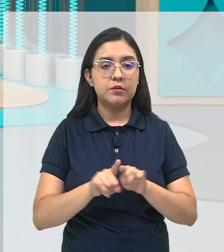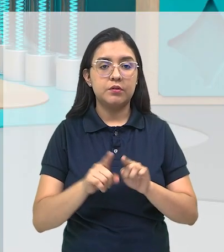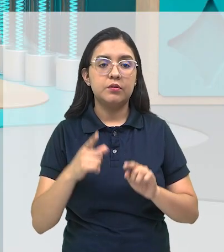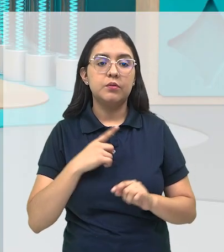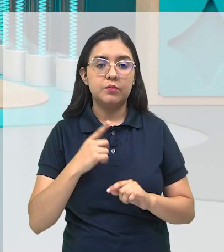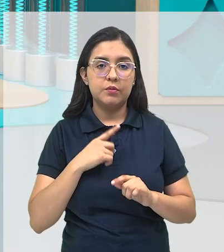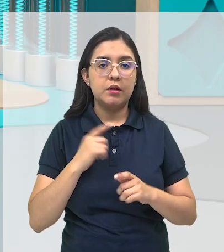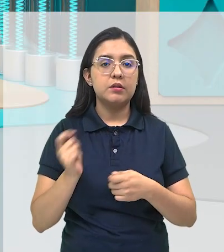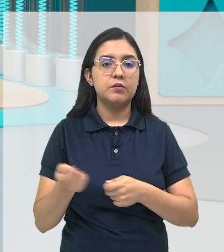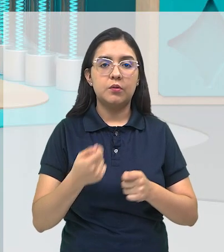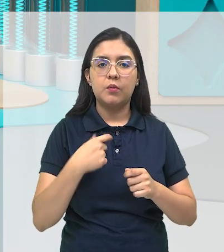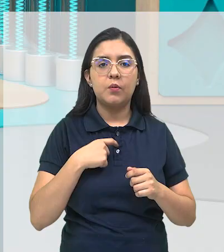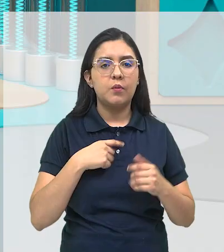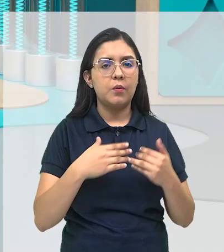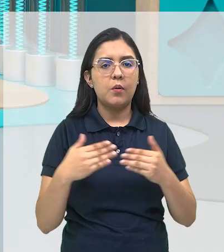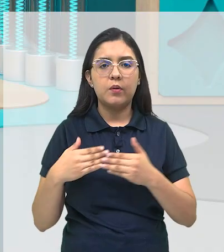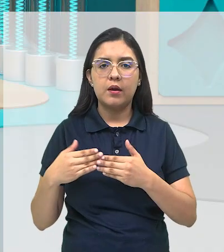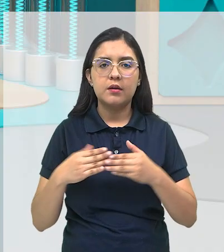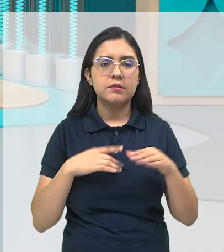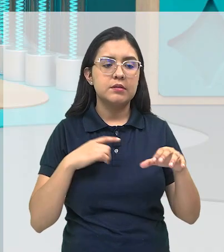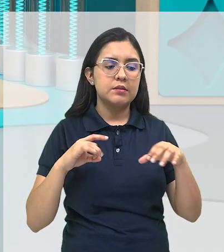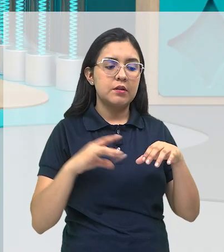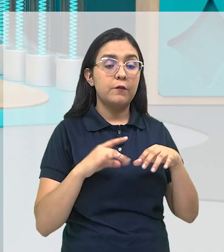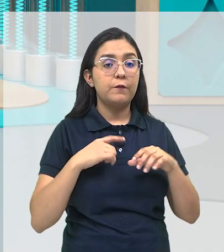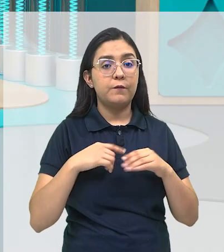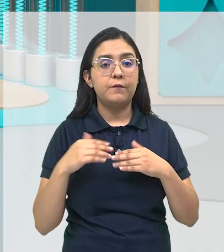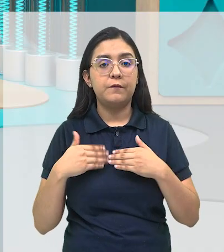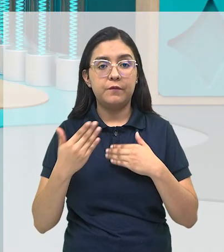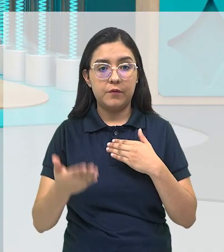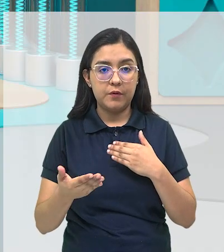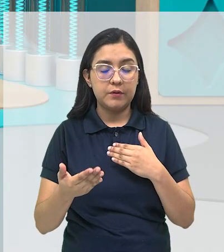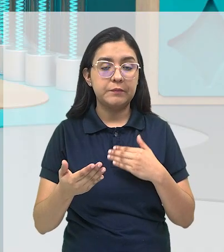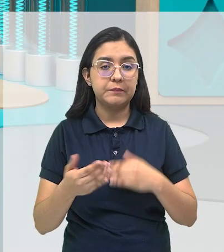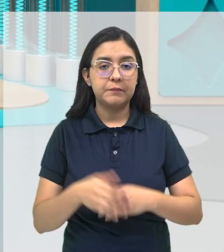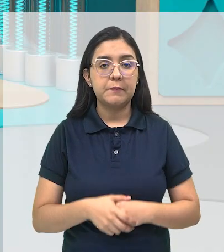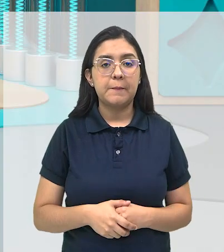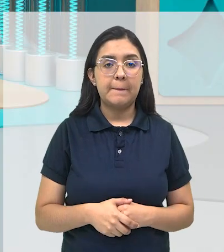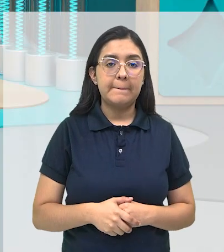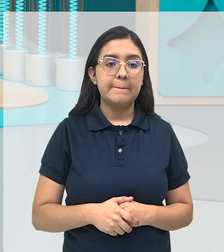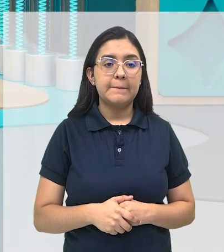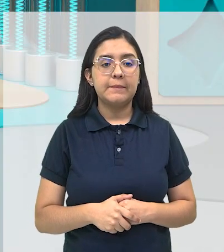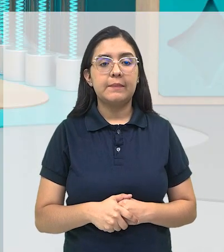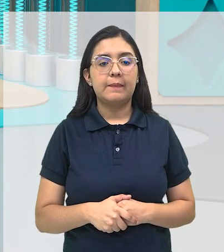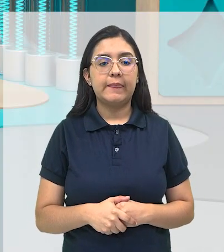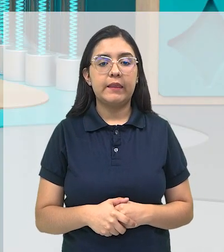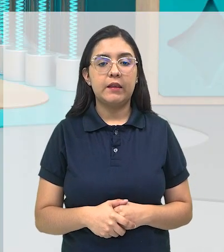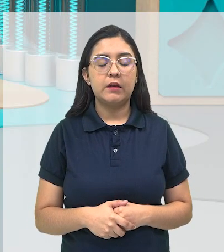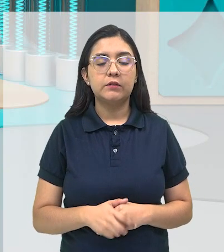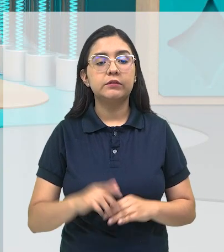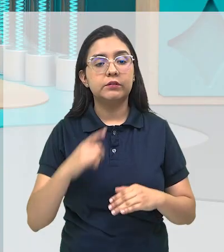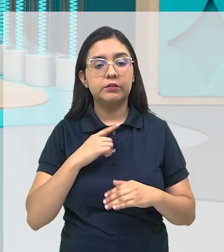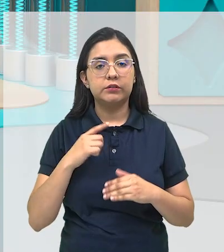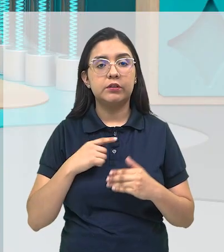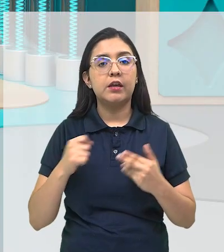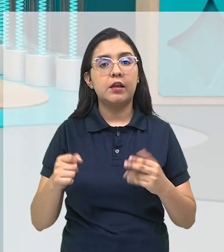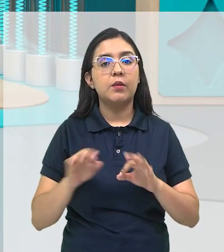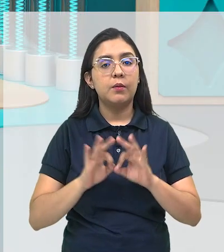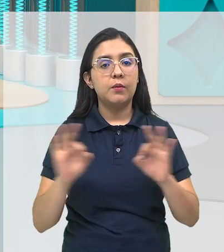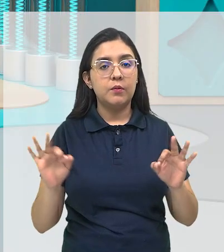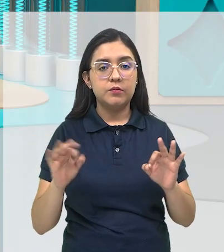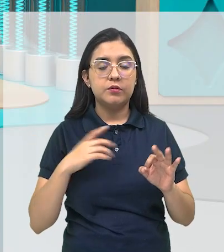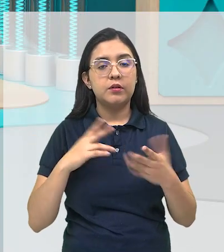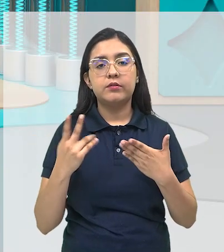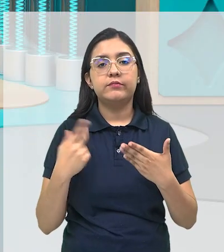Os remates. Qualquer gol marcado fora em que a finalização foi feita fora dessa zona, ele